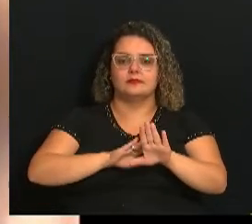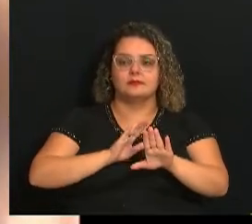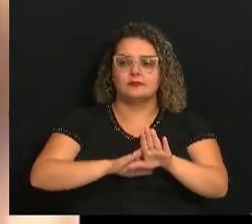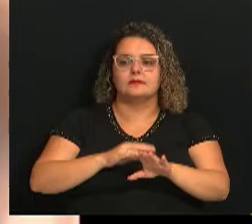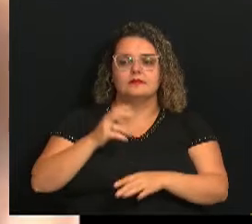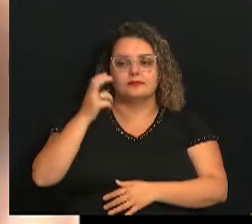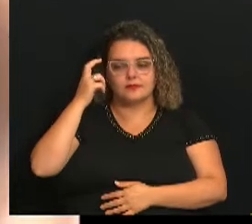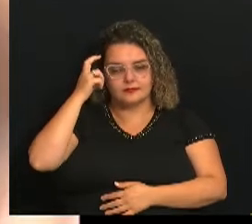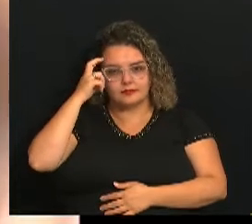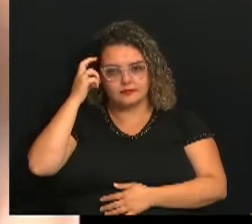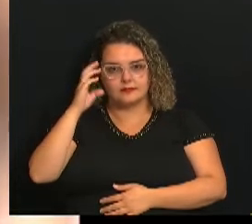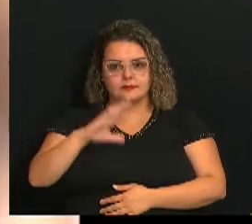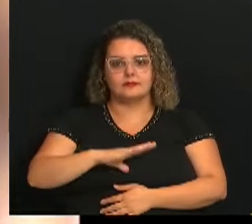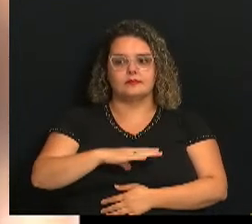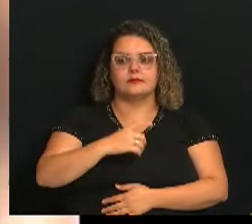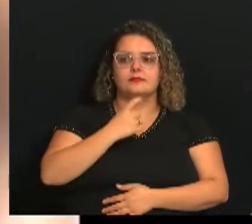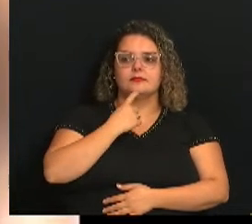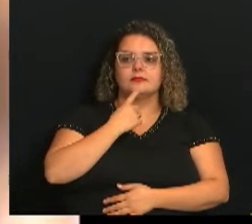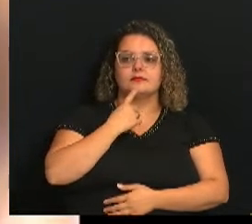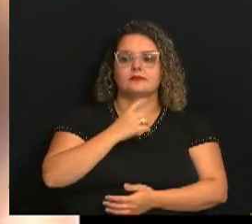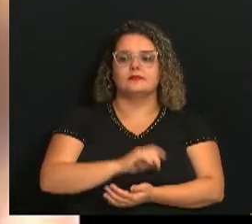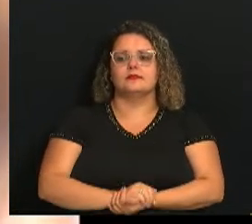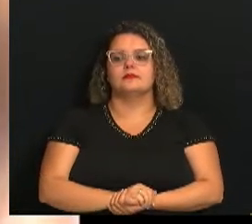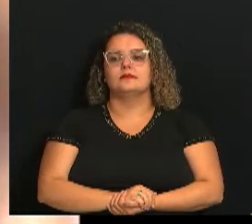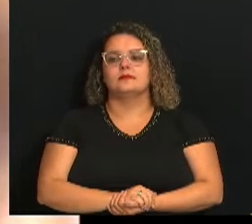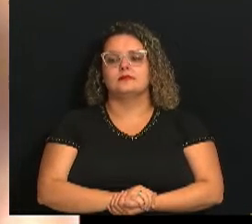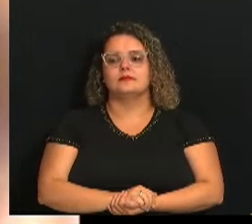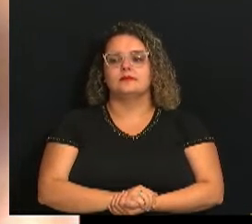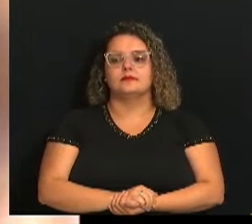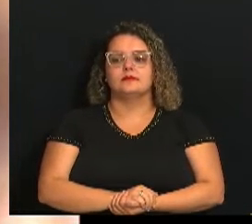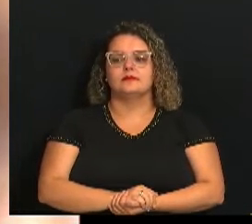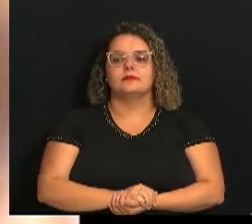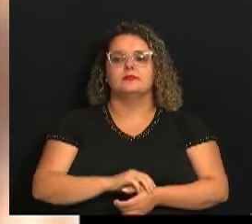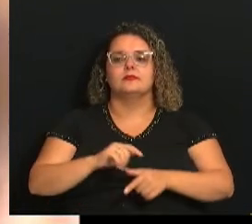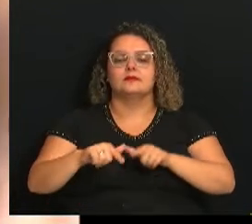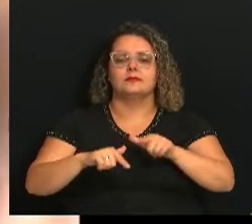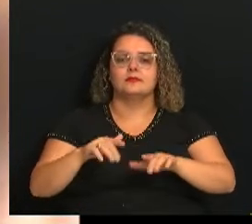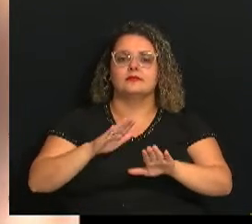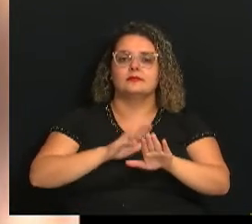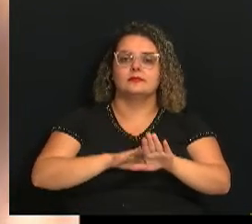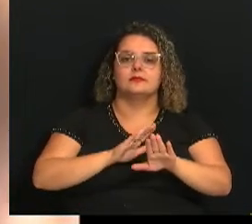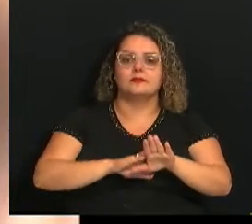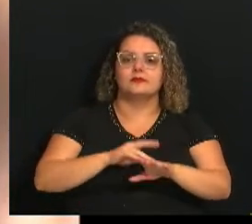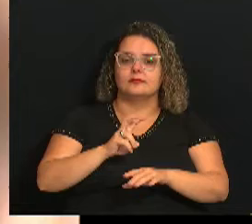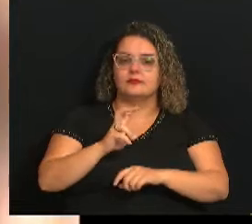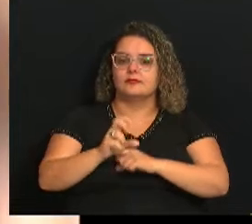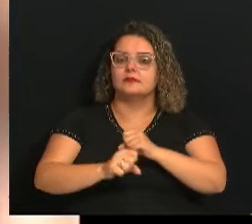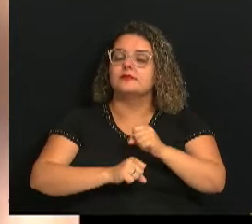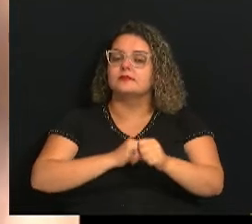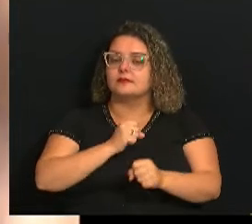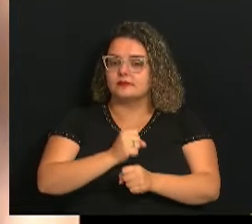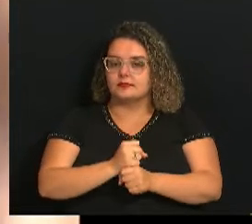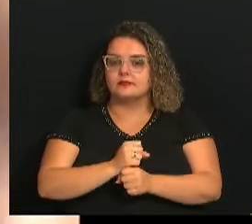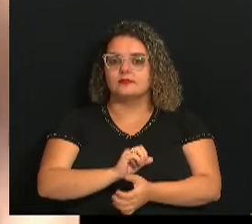em Campinas, né? Trabalhei nessa área de ação cultural por 5 anos,